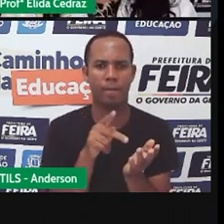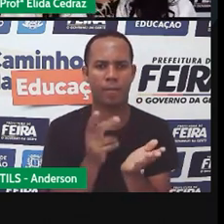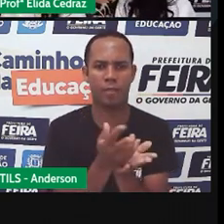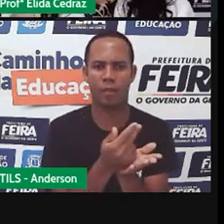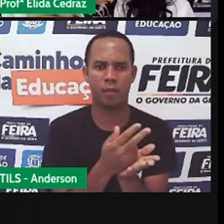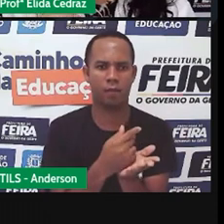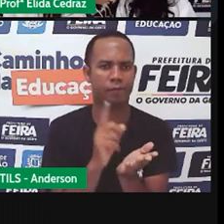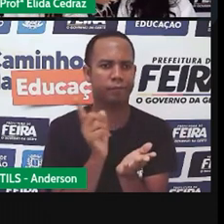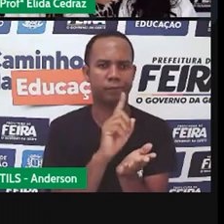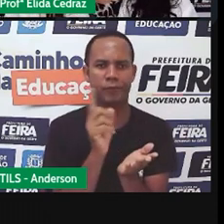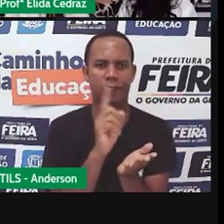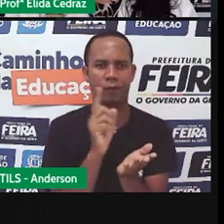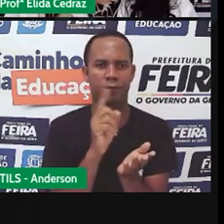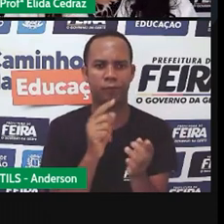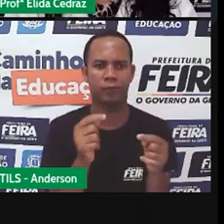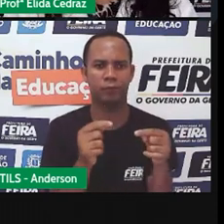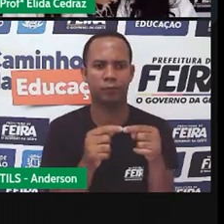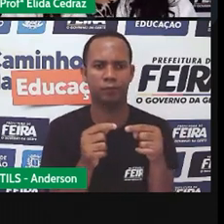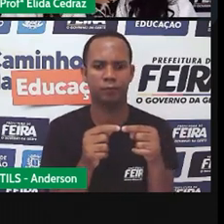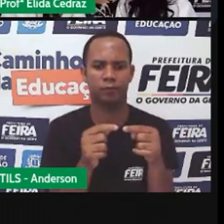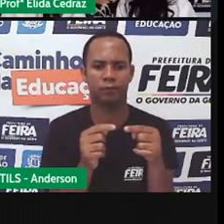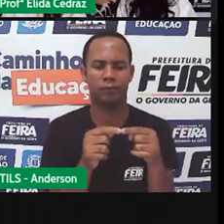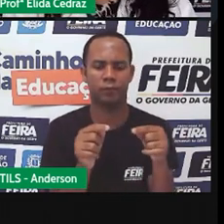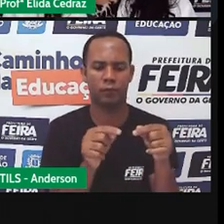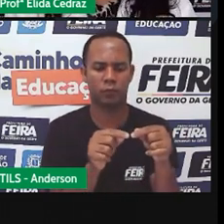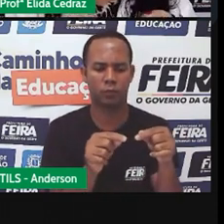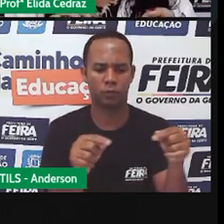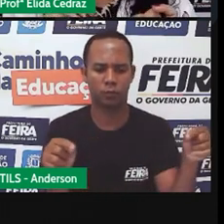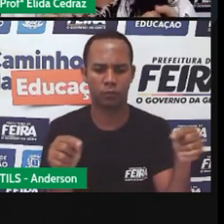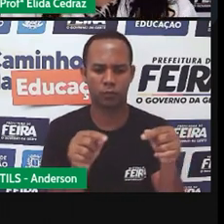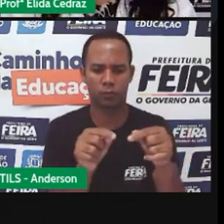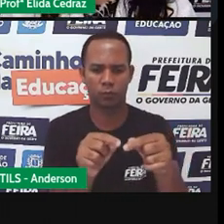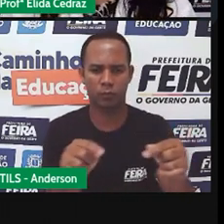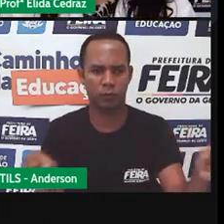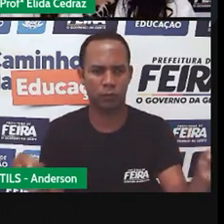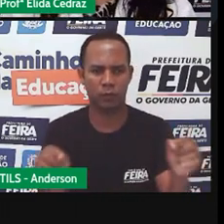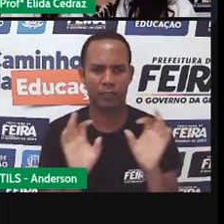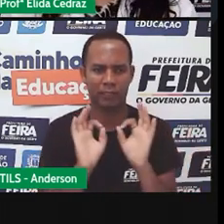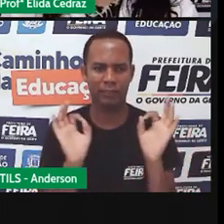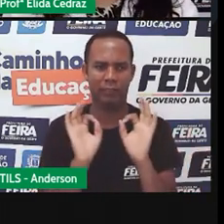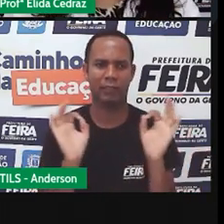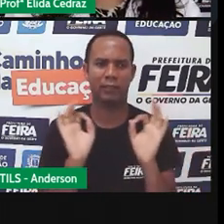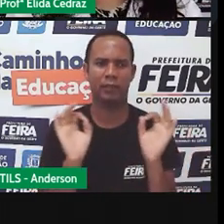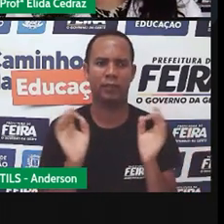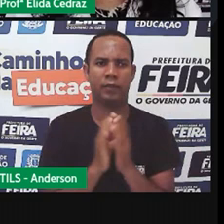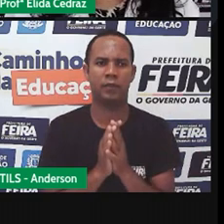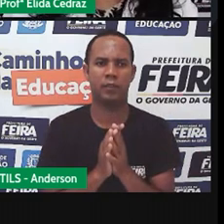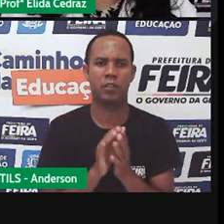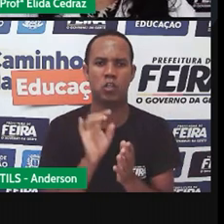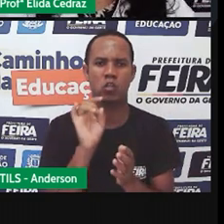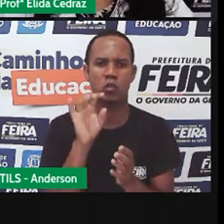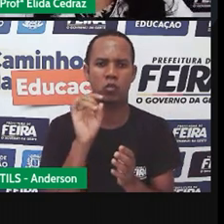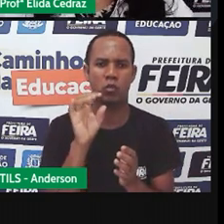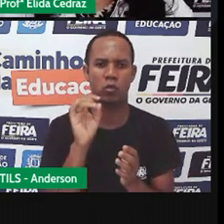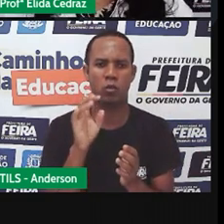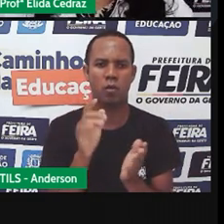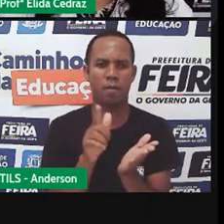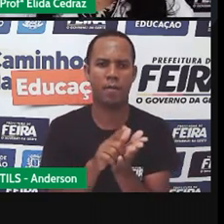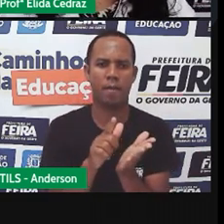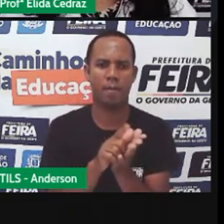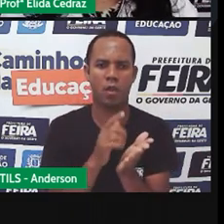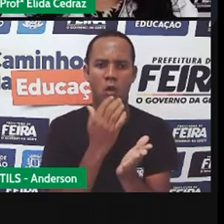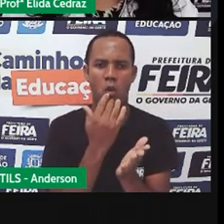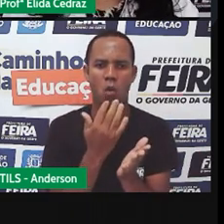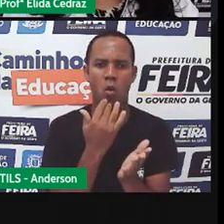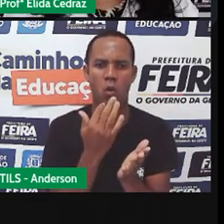desenho. A Pró não colocou linha. A Pró não colocou nenhum detalhe. São recortes de papel